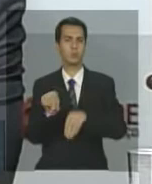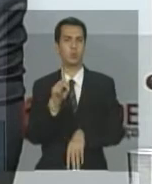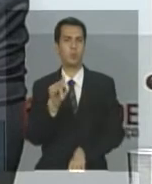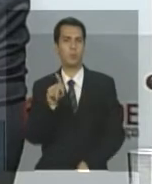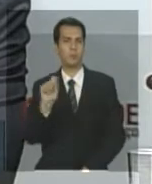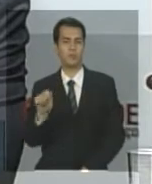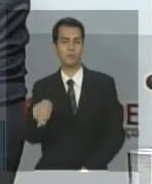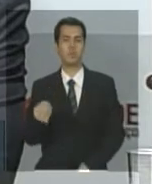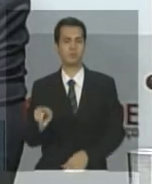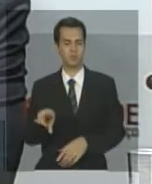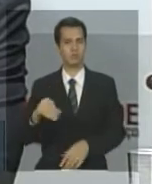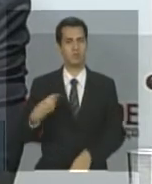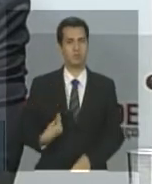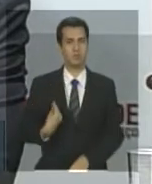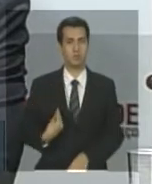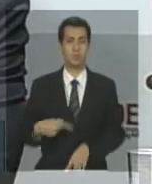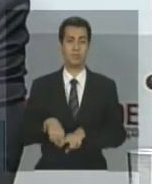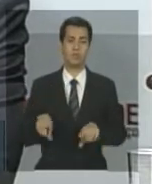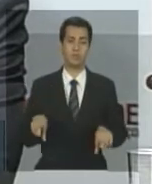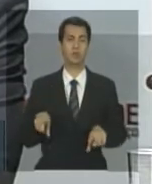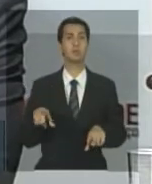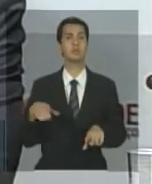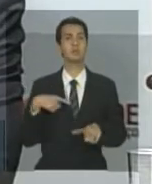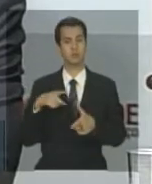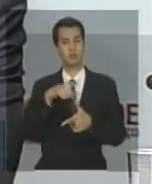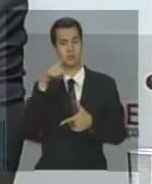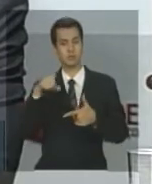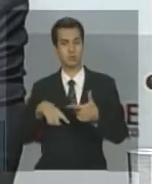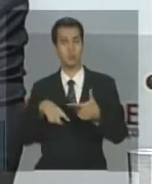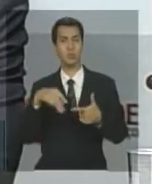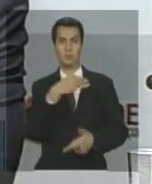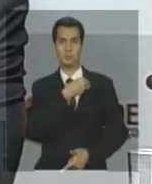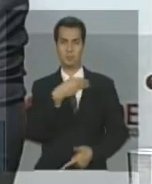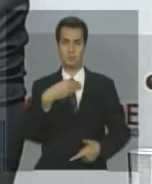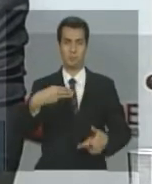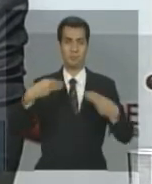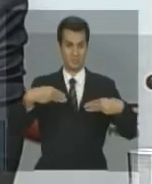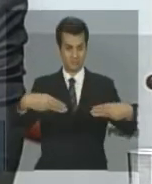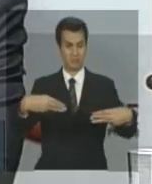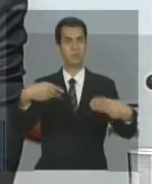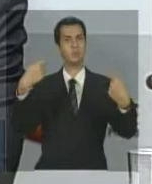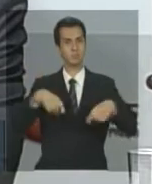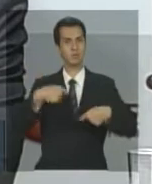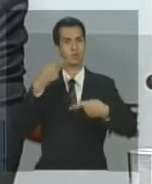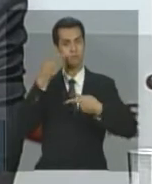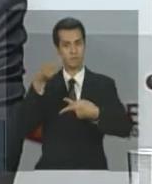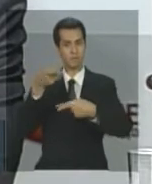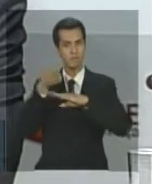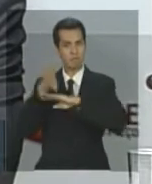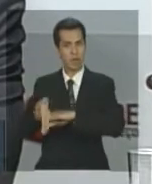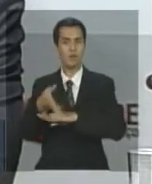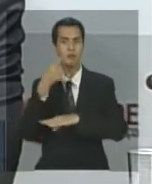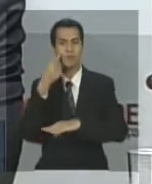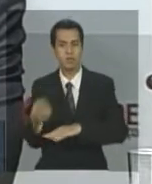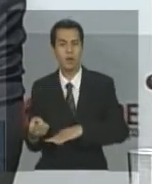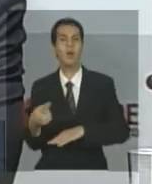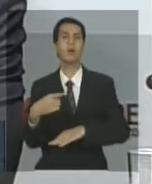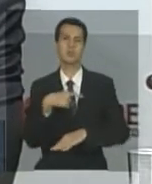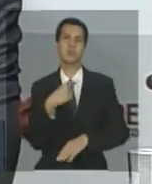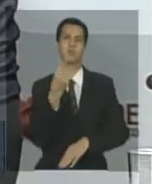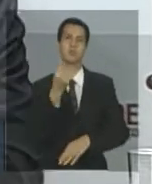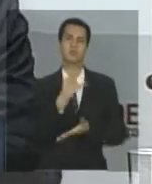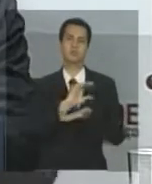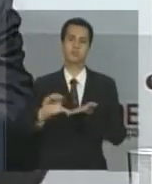começou a funcionar, e aí tem uma segunda vistoria do Ministério para que ela comece a receber recursos mensais de